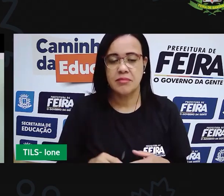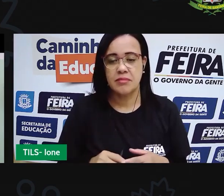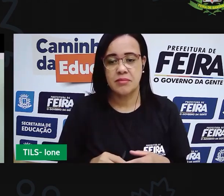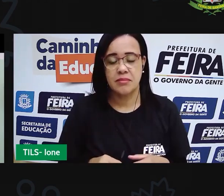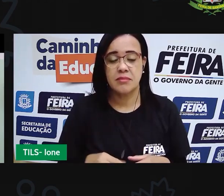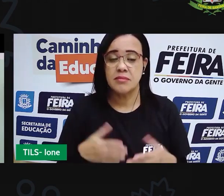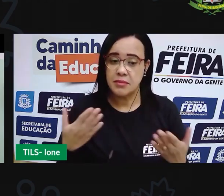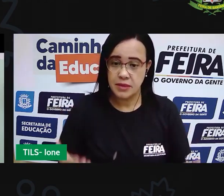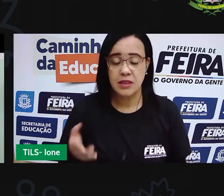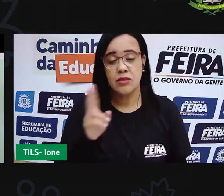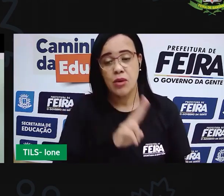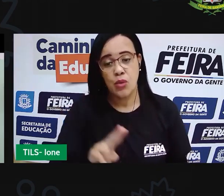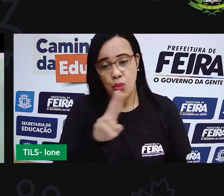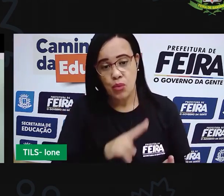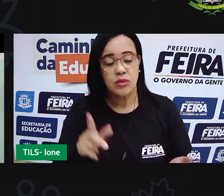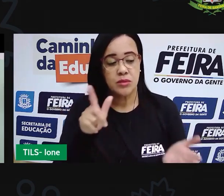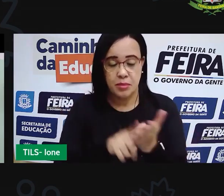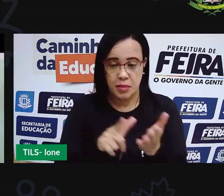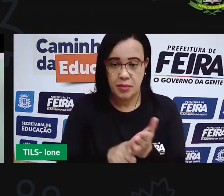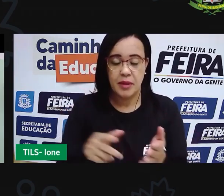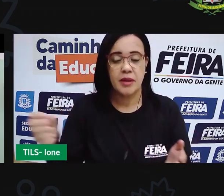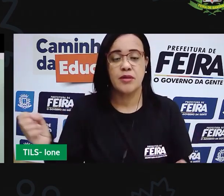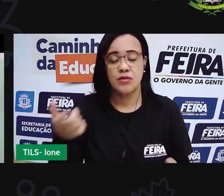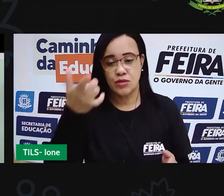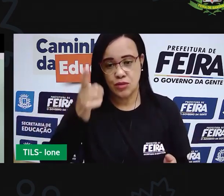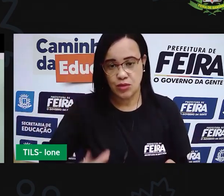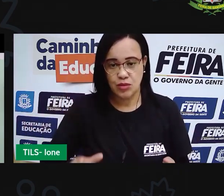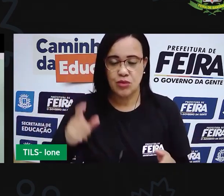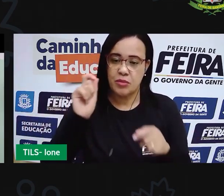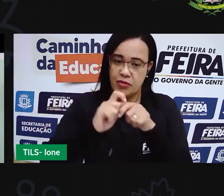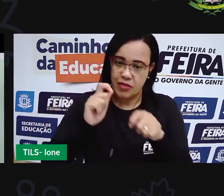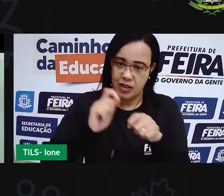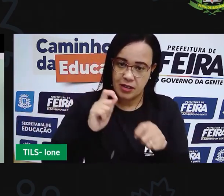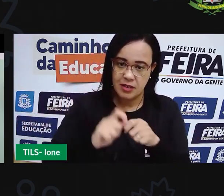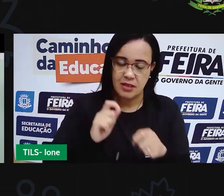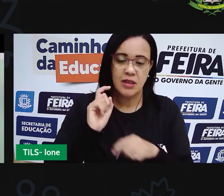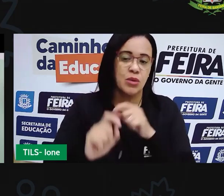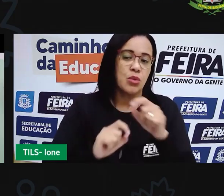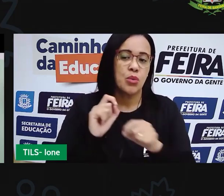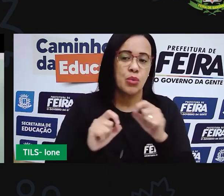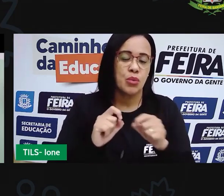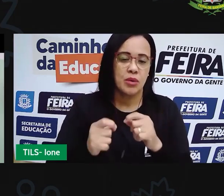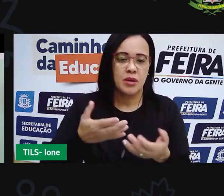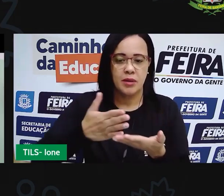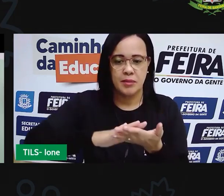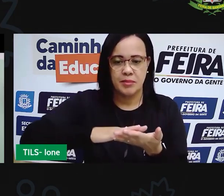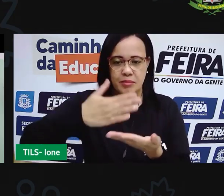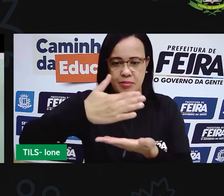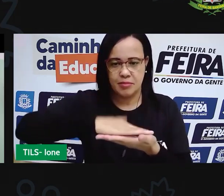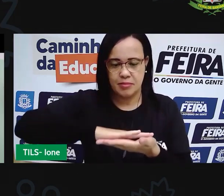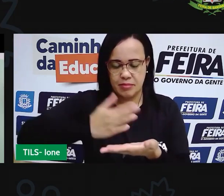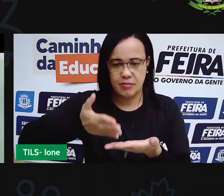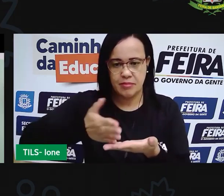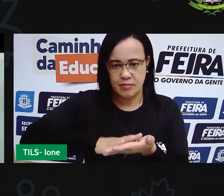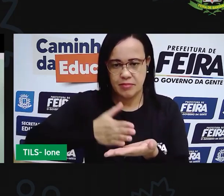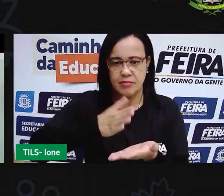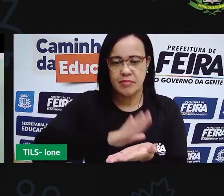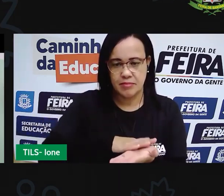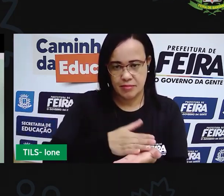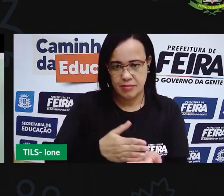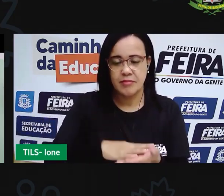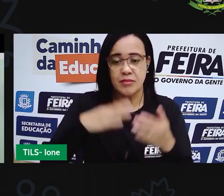Essa folha de papel é uma folha de ofício, ela está sendo reutilizada. Vejam que desse lado aqui eu tenho aqui alguns escritos que não vão